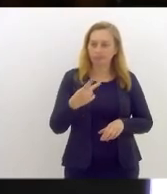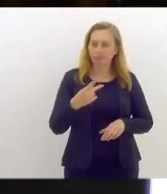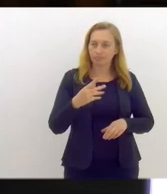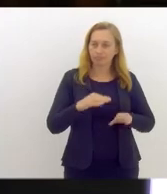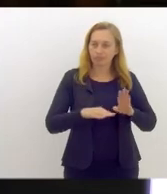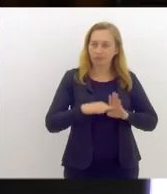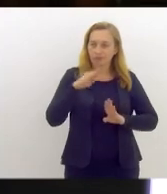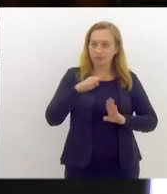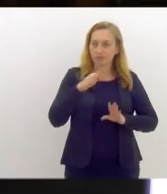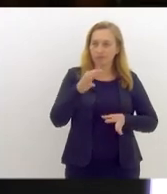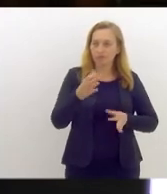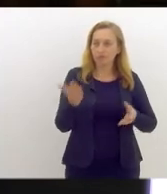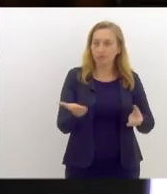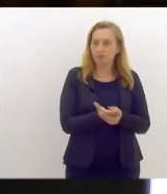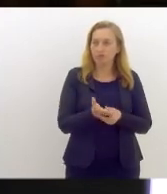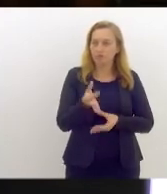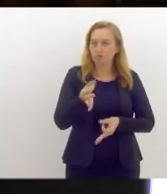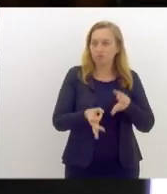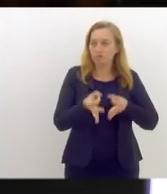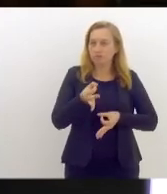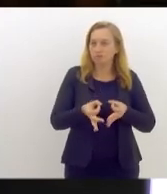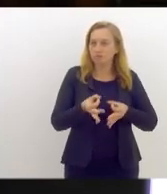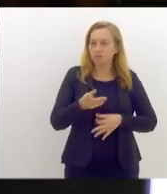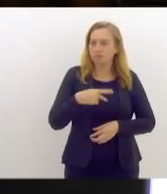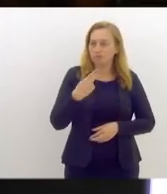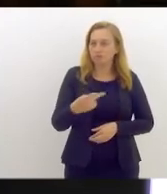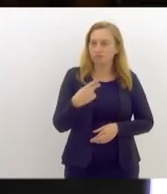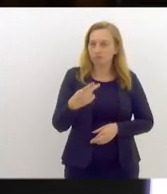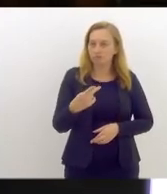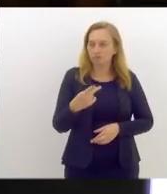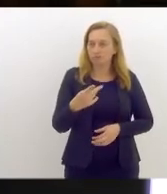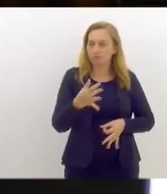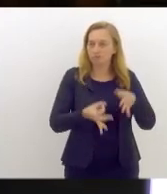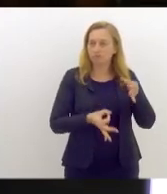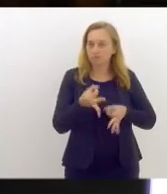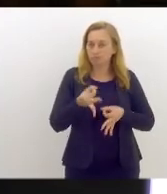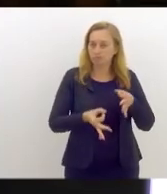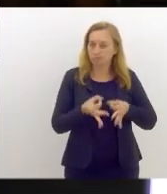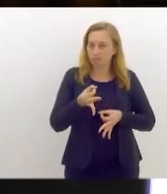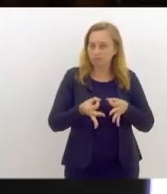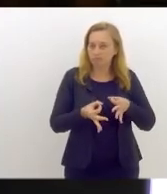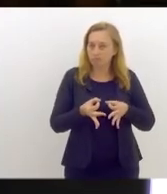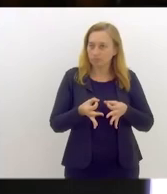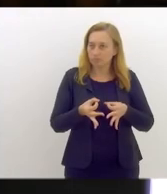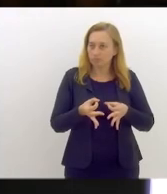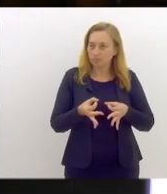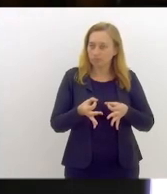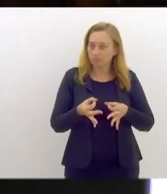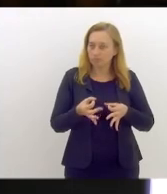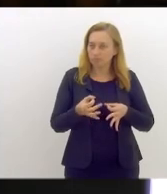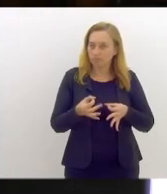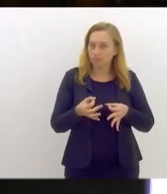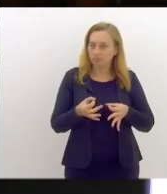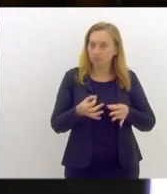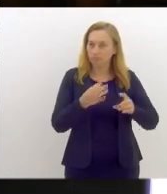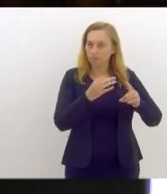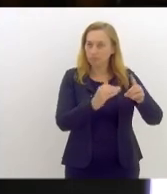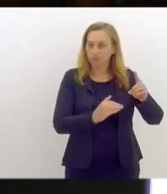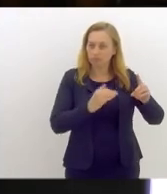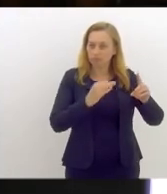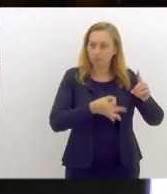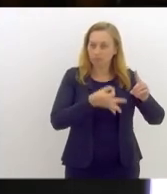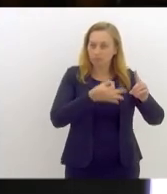nível do processo judicial eu diria assim um juiz E aí gente é olha só Desembargador